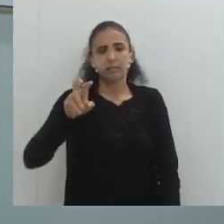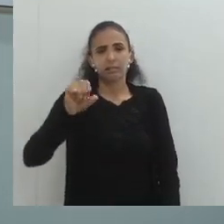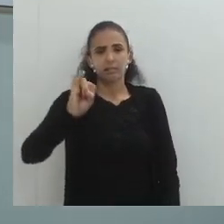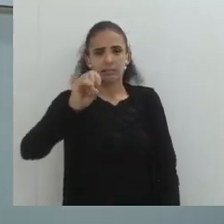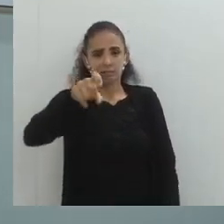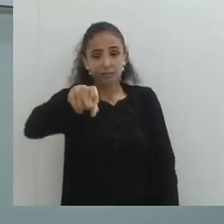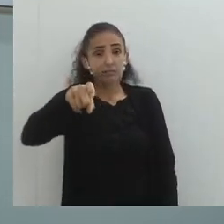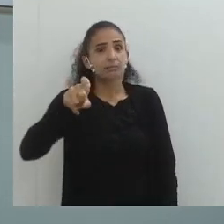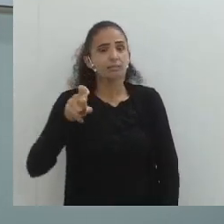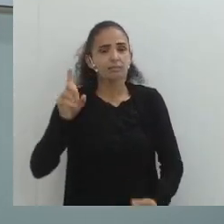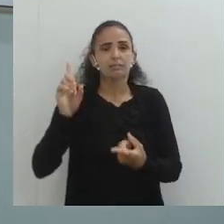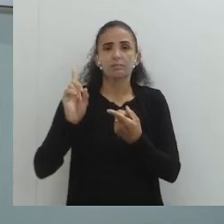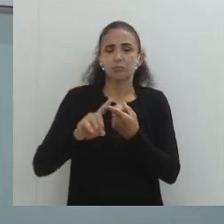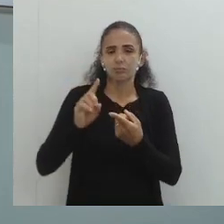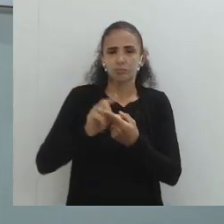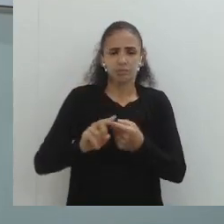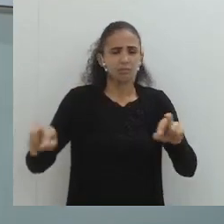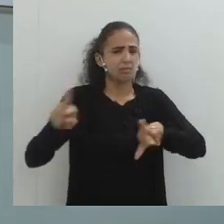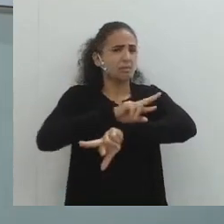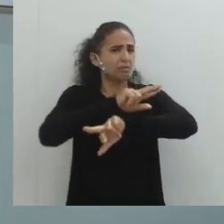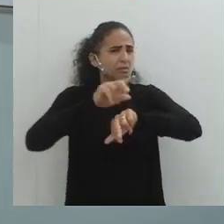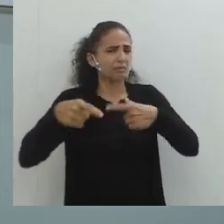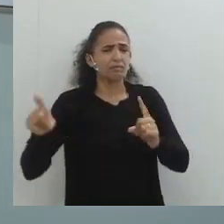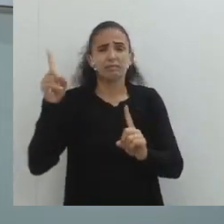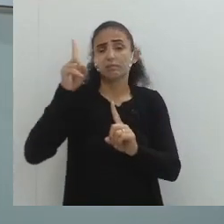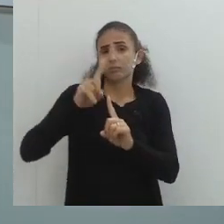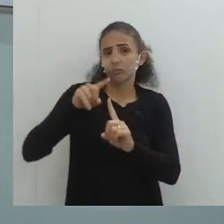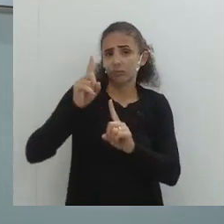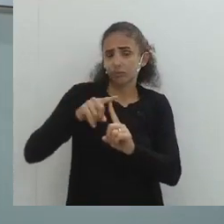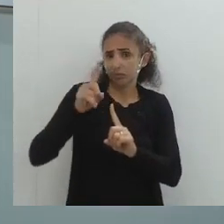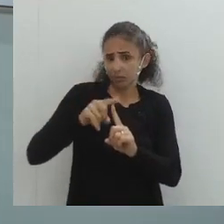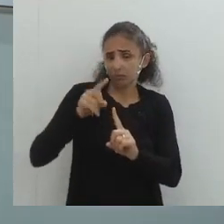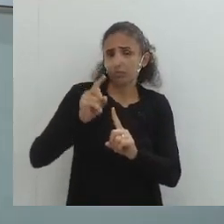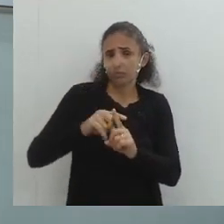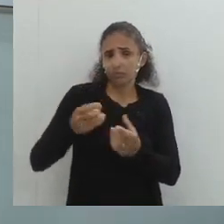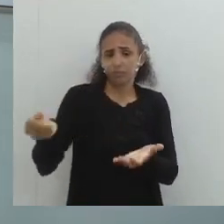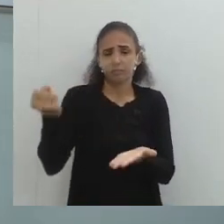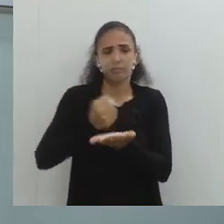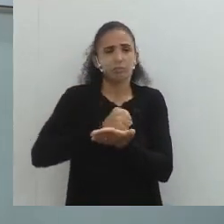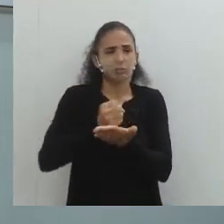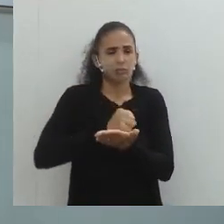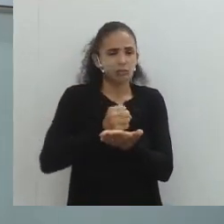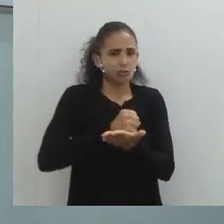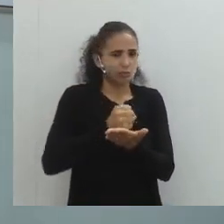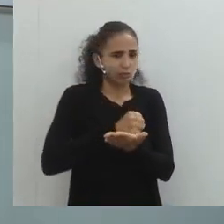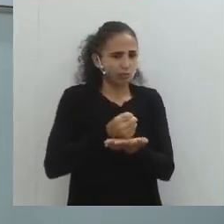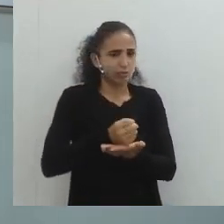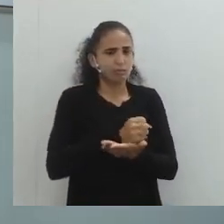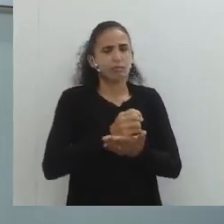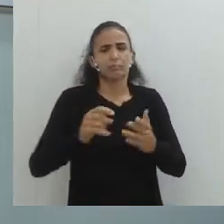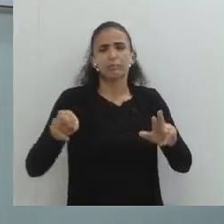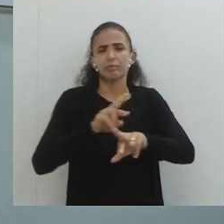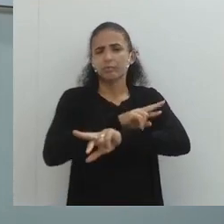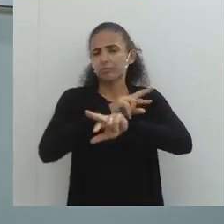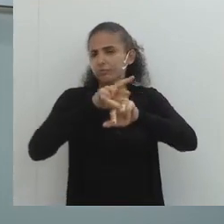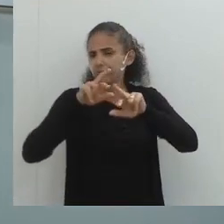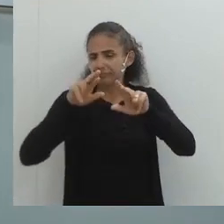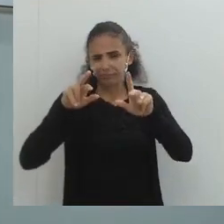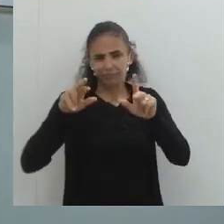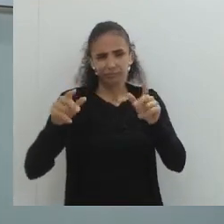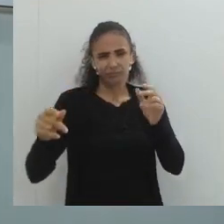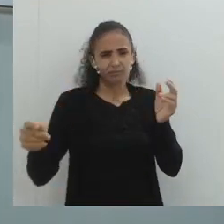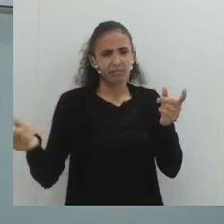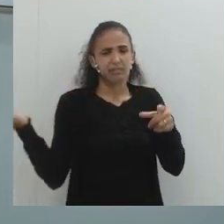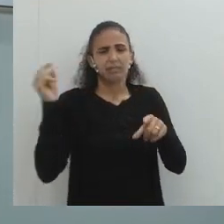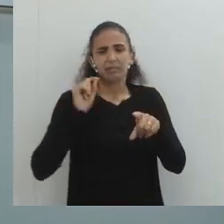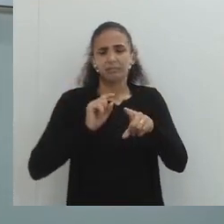a gente tem Harry Potter, a gente tem O Senhor dos Anéis, e aí a gente tem várias outras